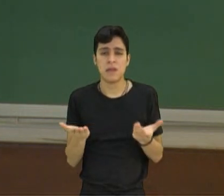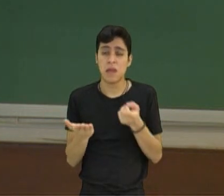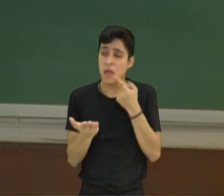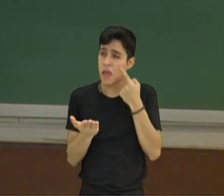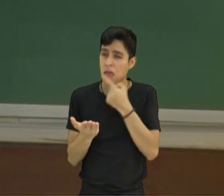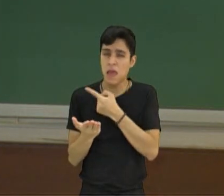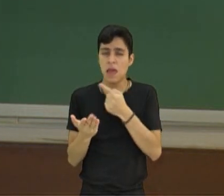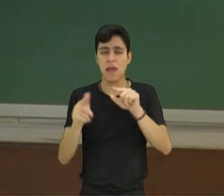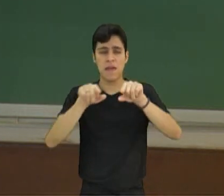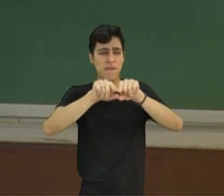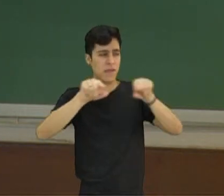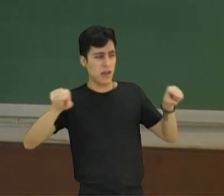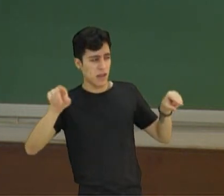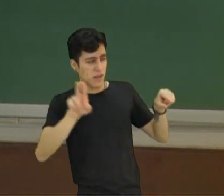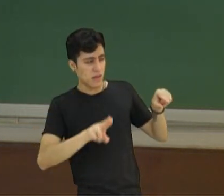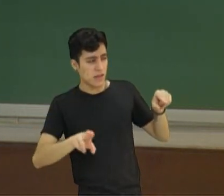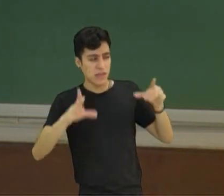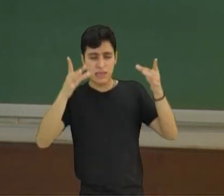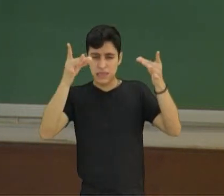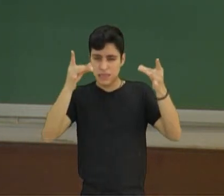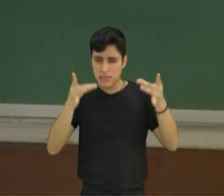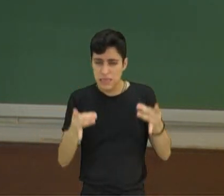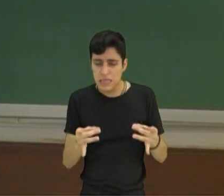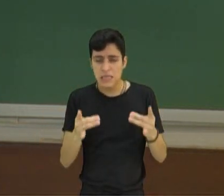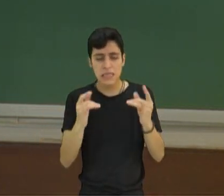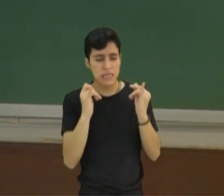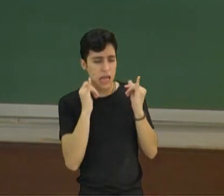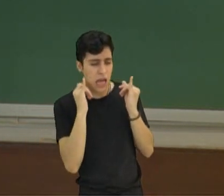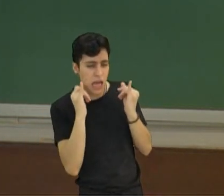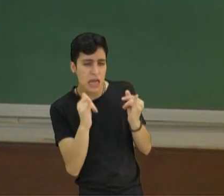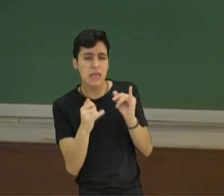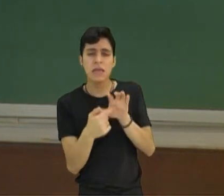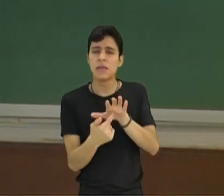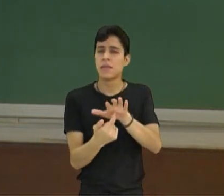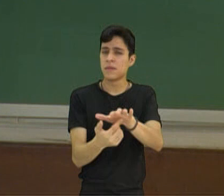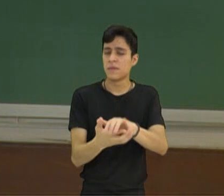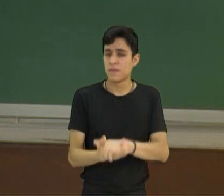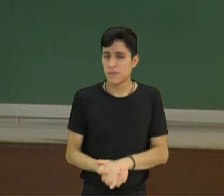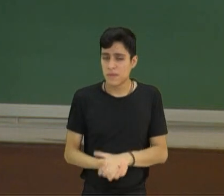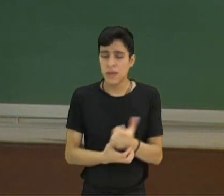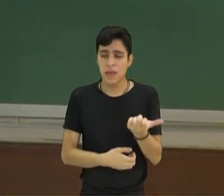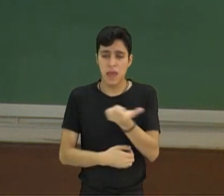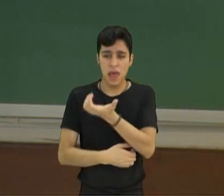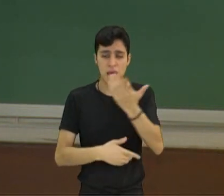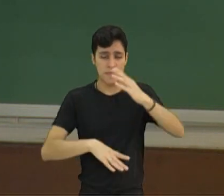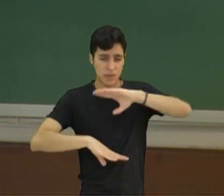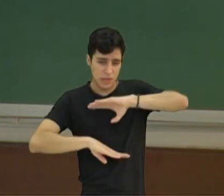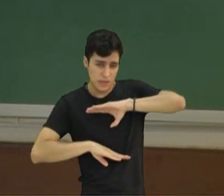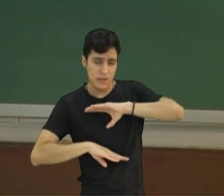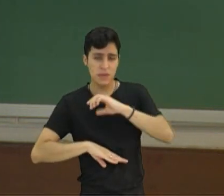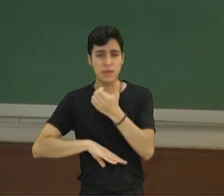frases utilizadas, descritivas e narrativas, para ele mostrar alguma situação